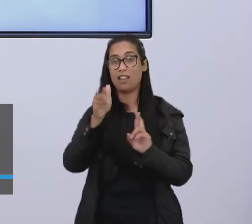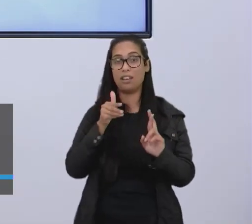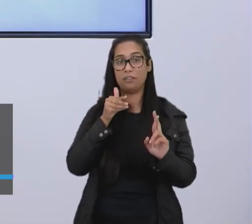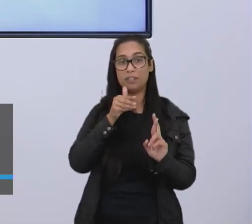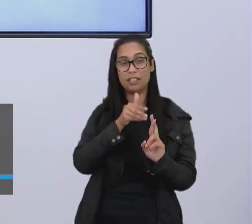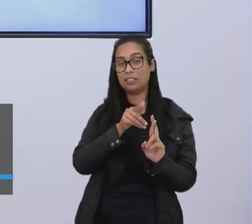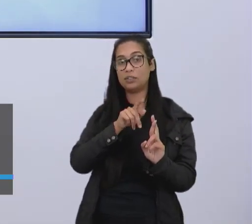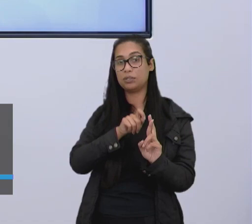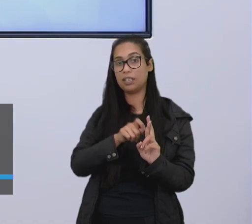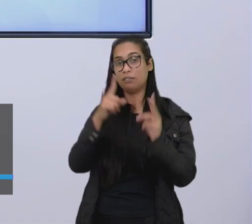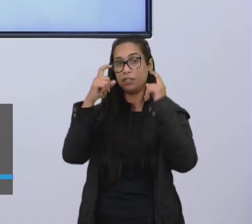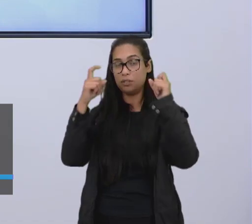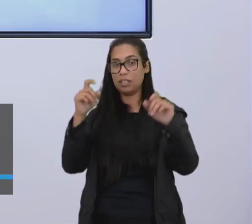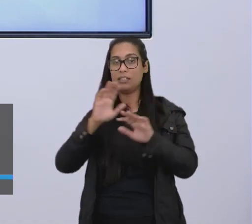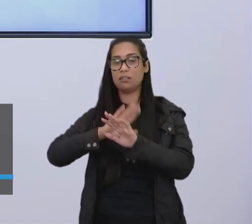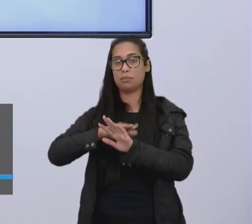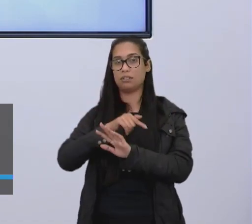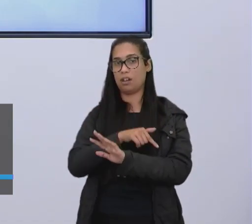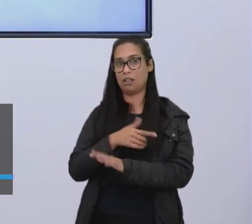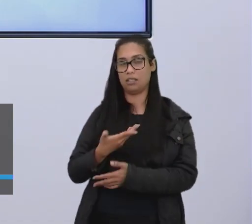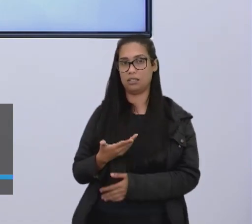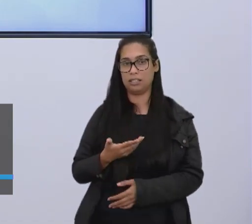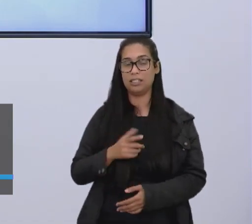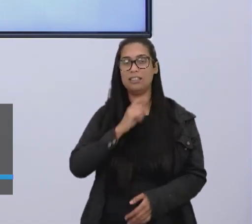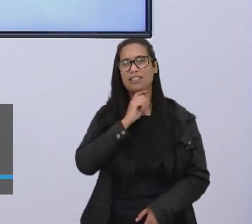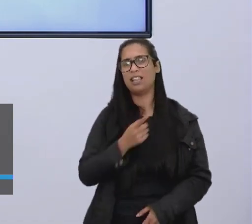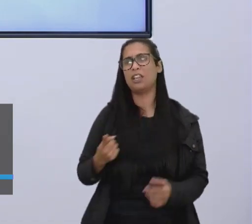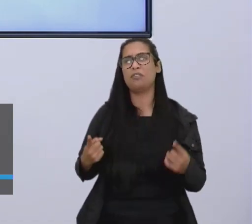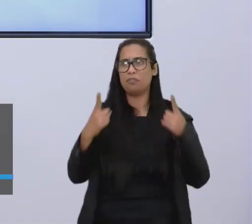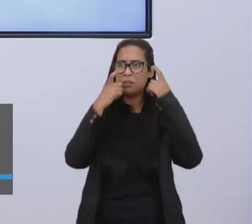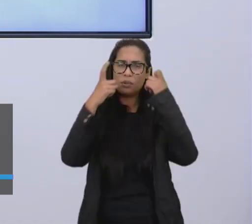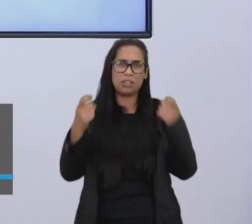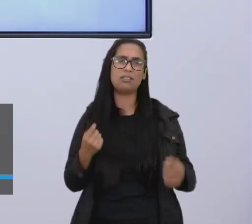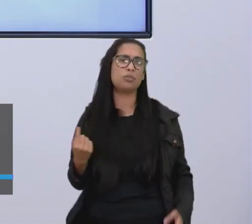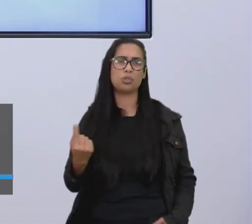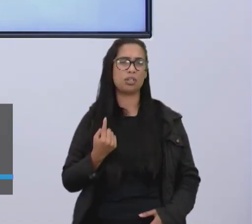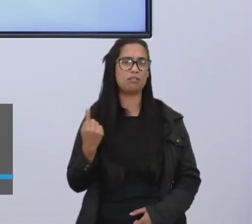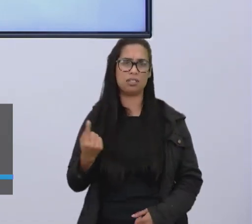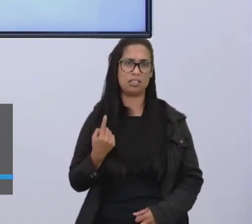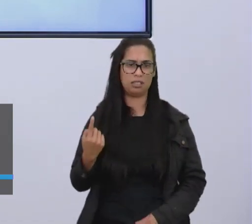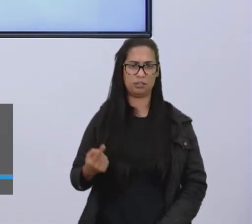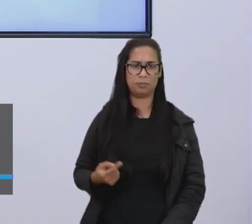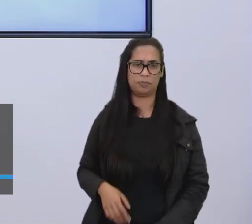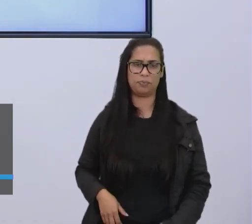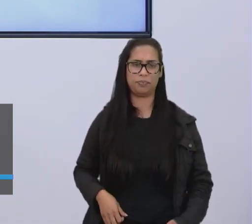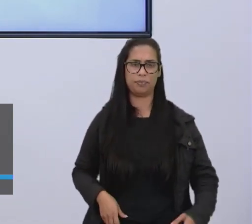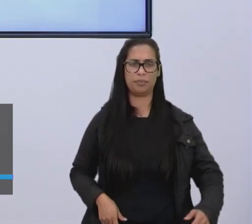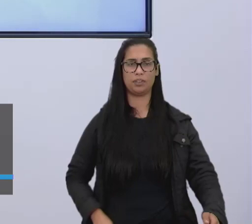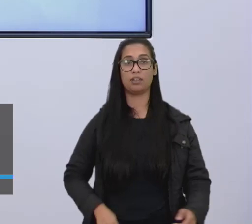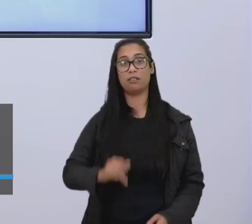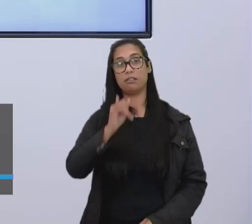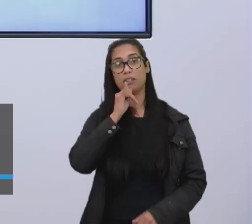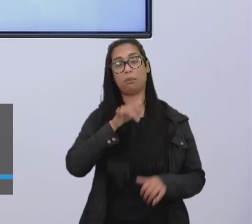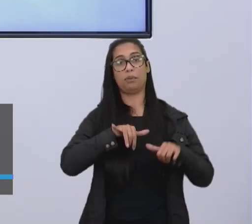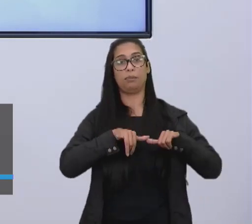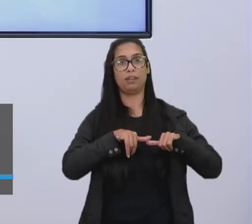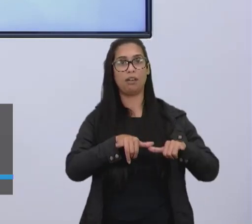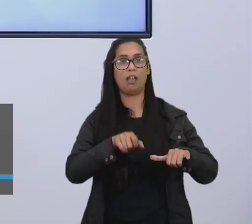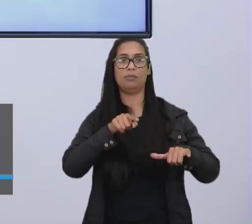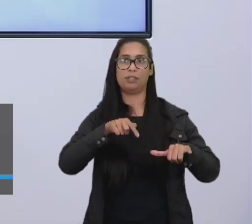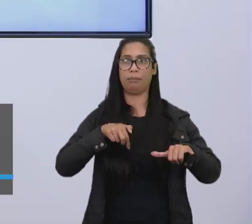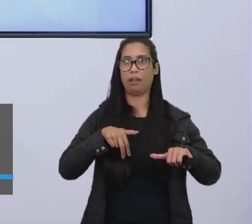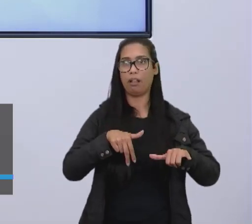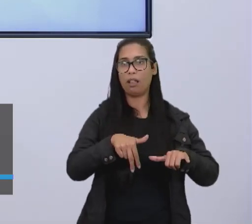violência. Porque não adianta a gente dizer que você ser seguido no mercado, de você ser um